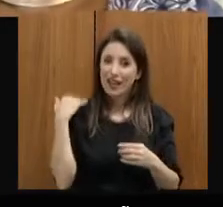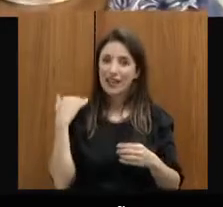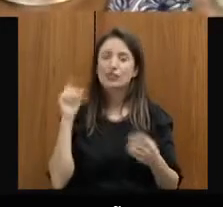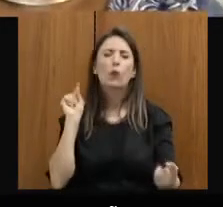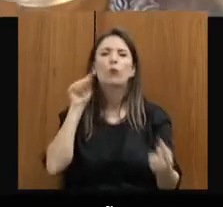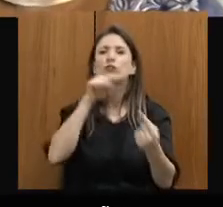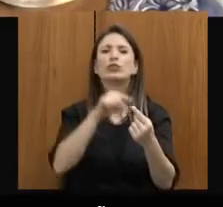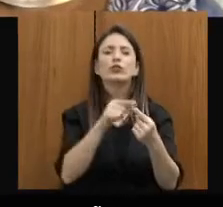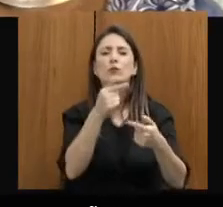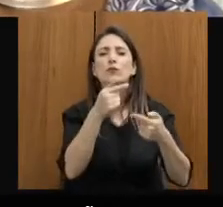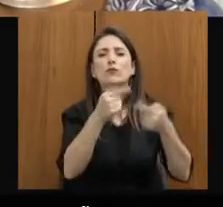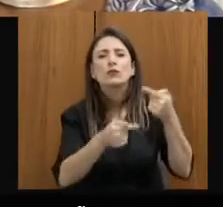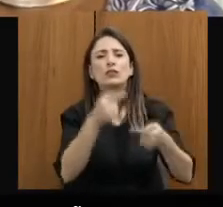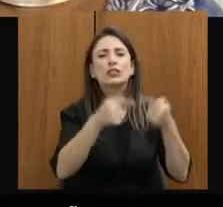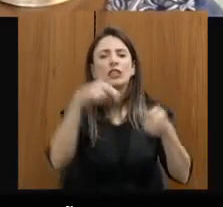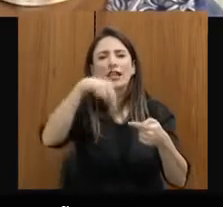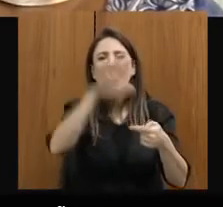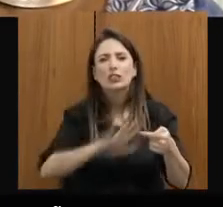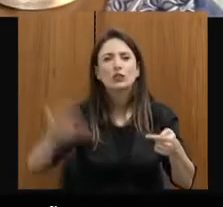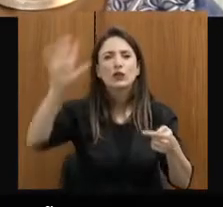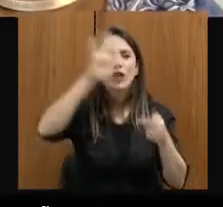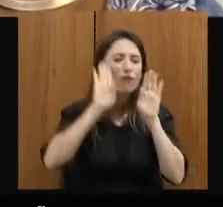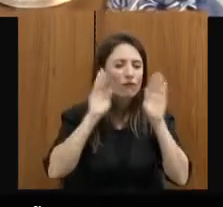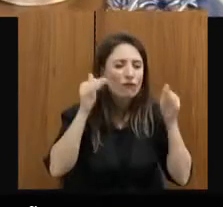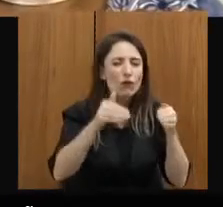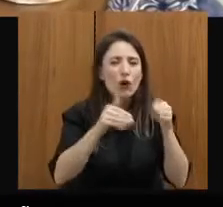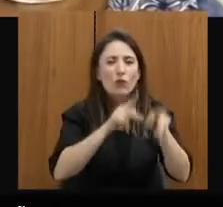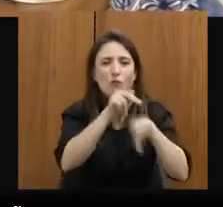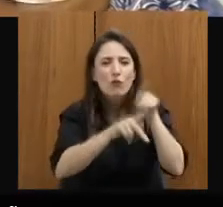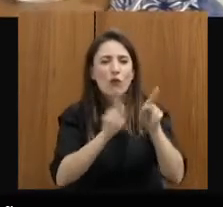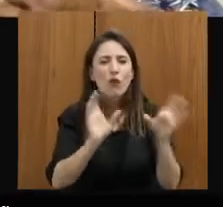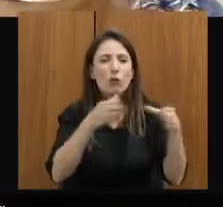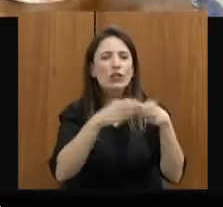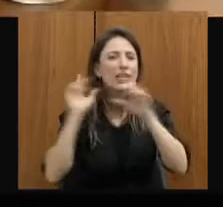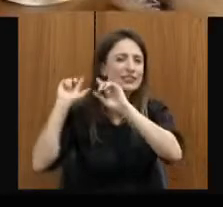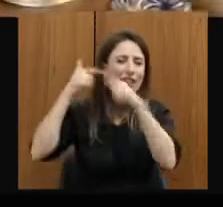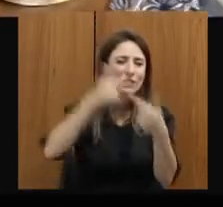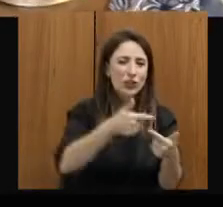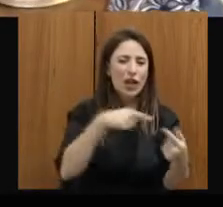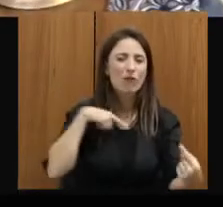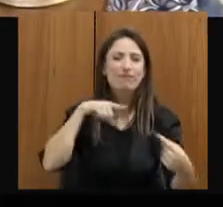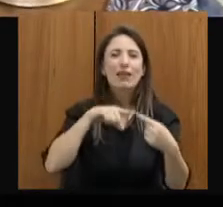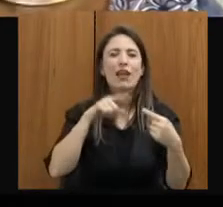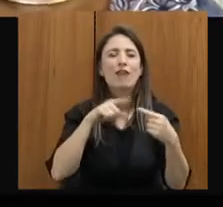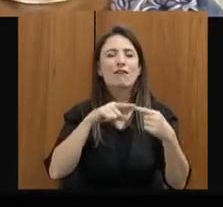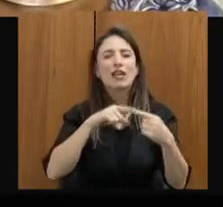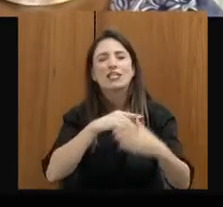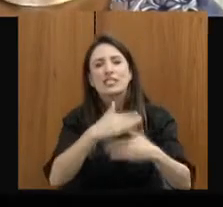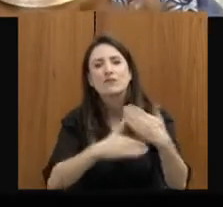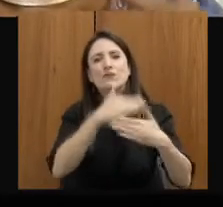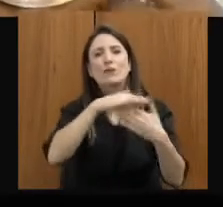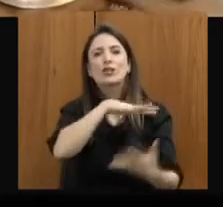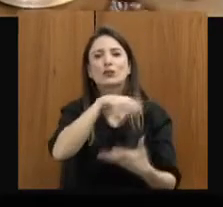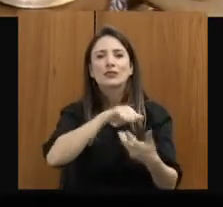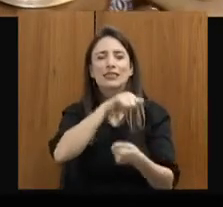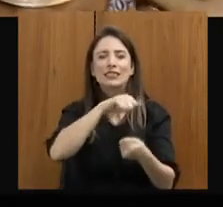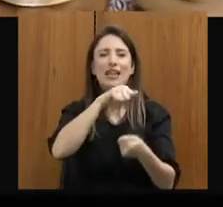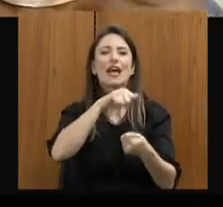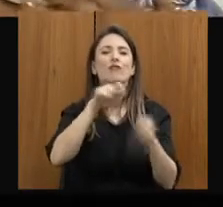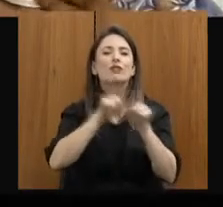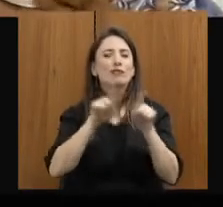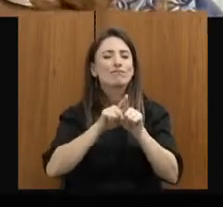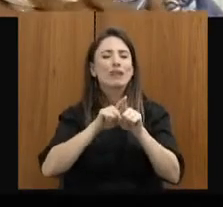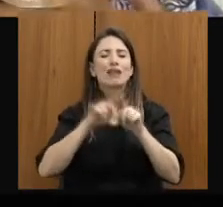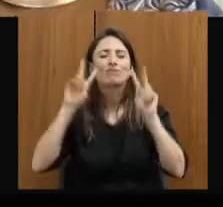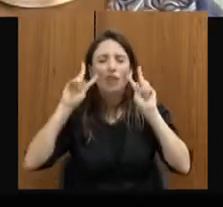voltada para após os convidados tradicionais e tem avental com desenvolvimento sustentável com ênfase no reconhecimento